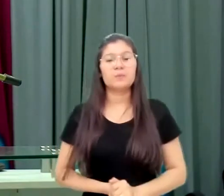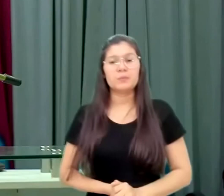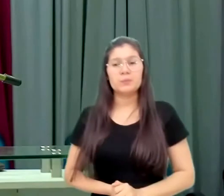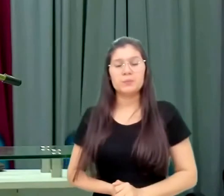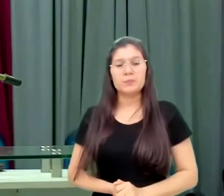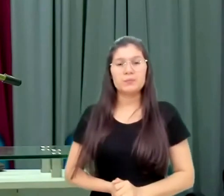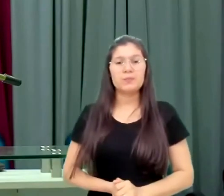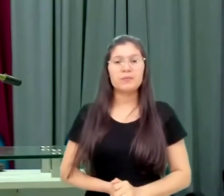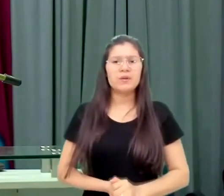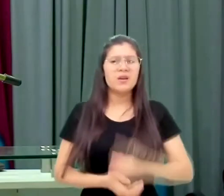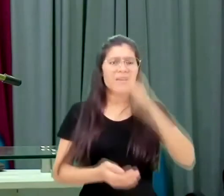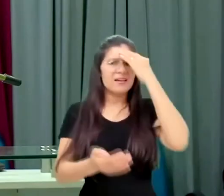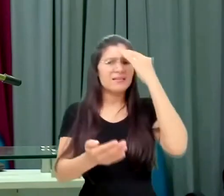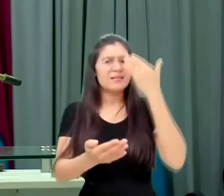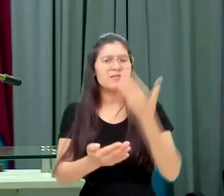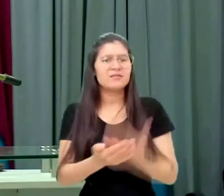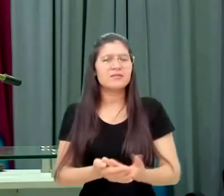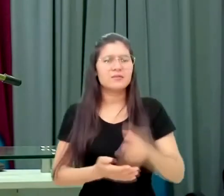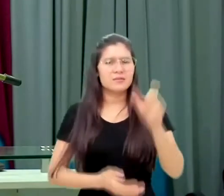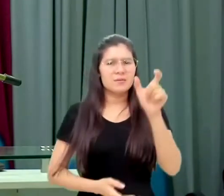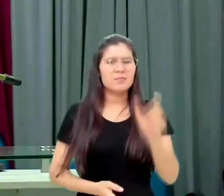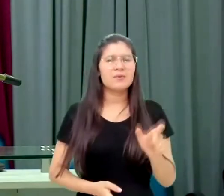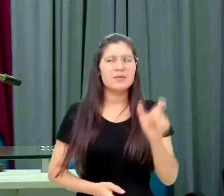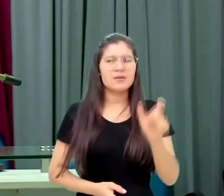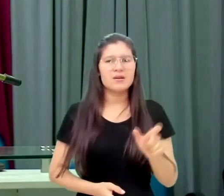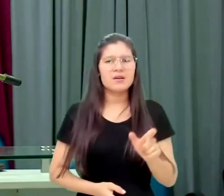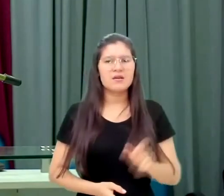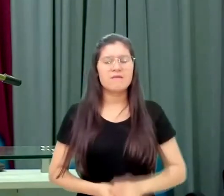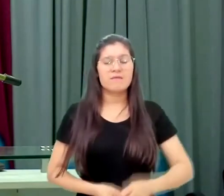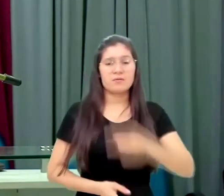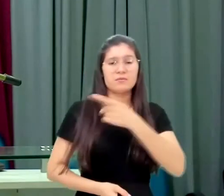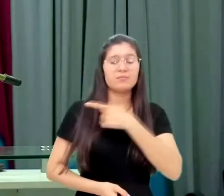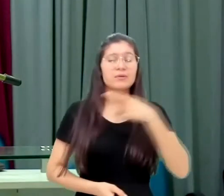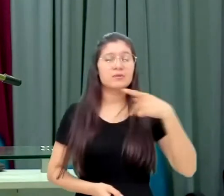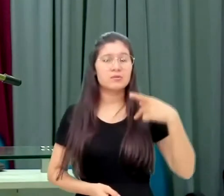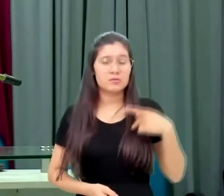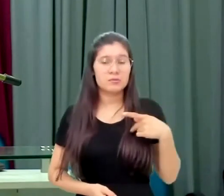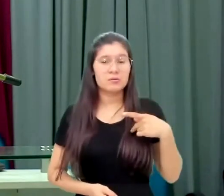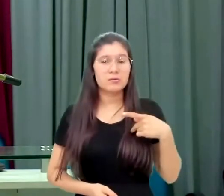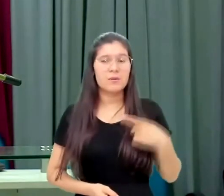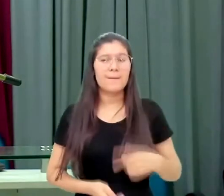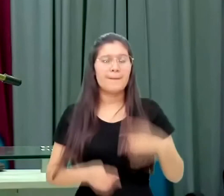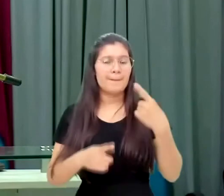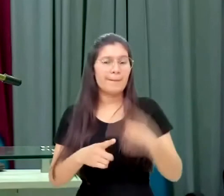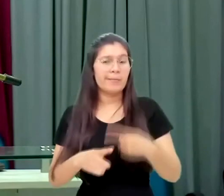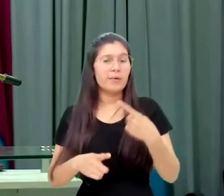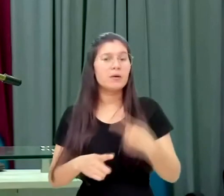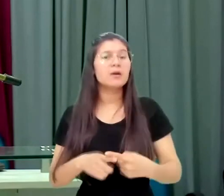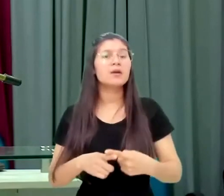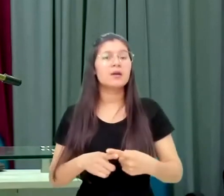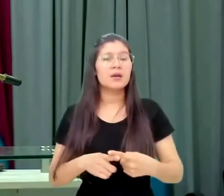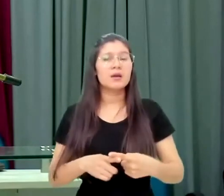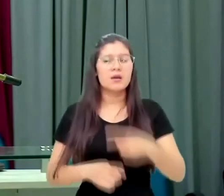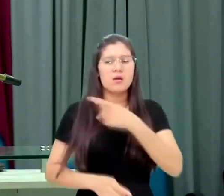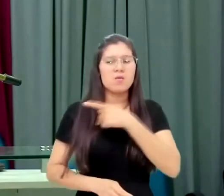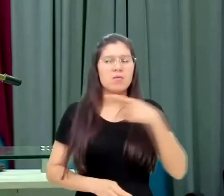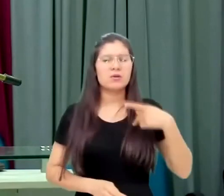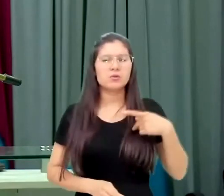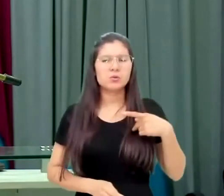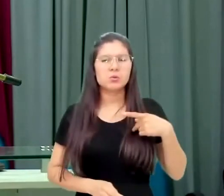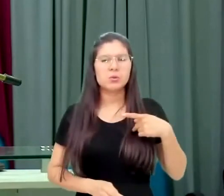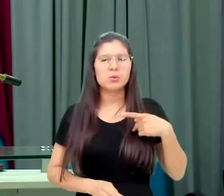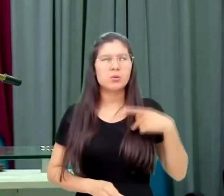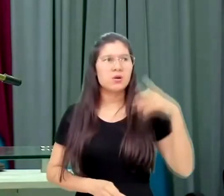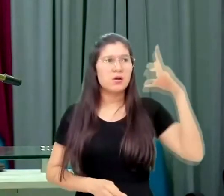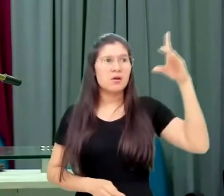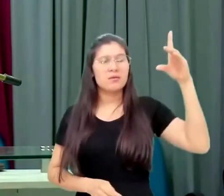Senhor proferiu. Louvado seja o nome do Senhor. Aleluia. Porque aquele que o Senhor constituiu para cuidar da igreja